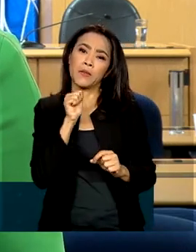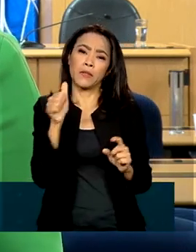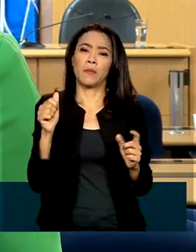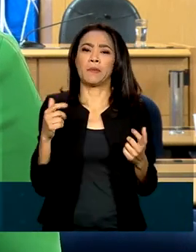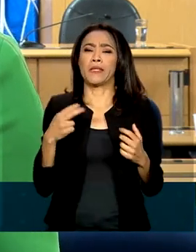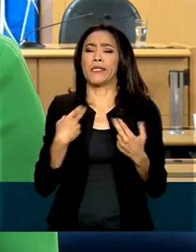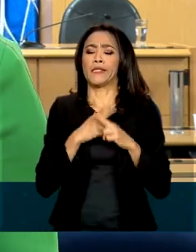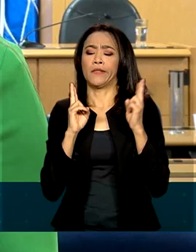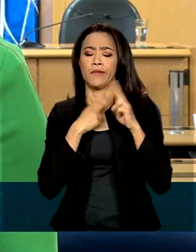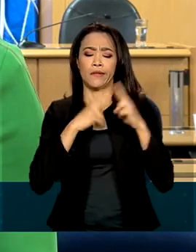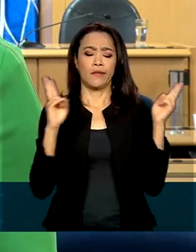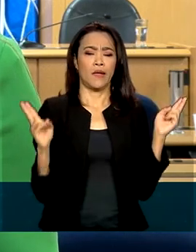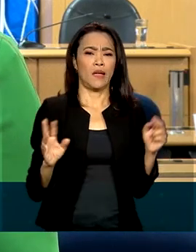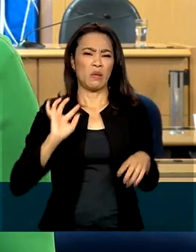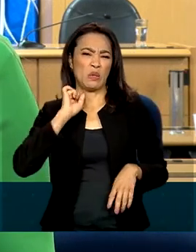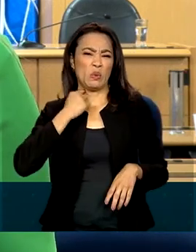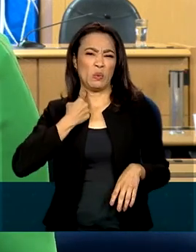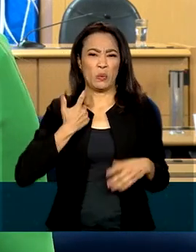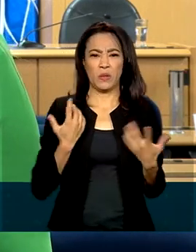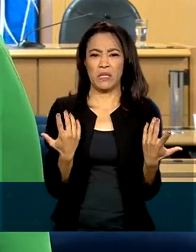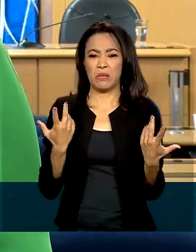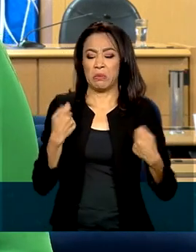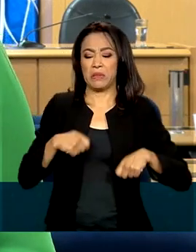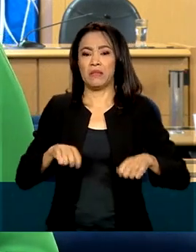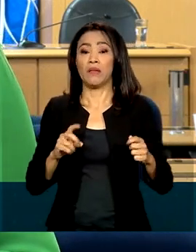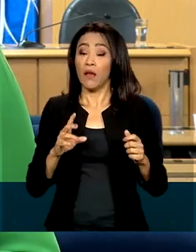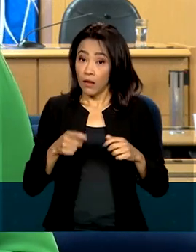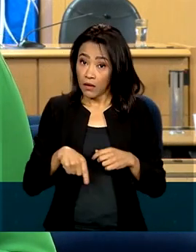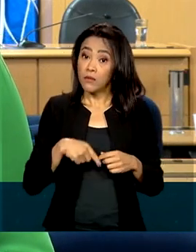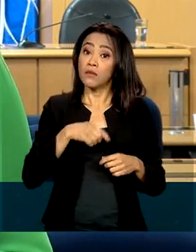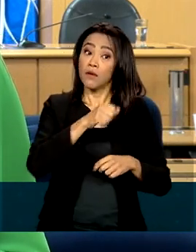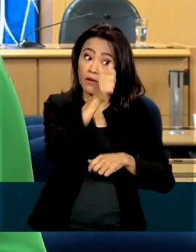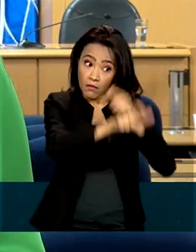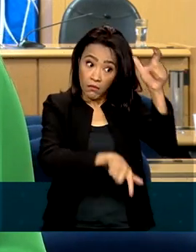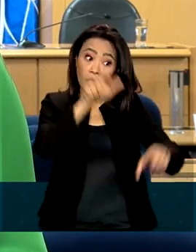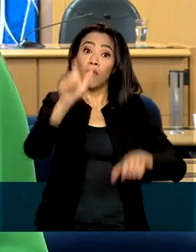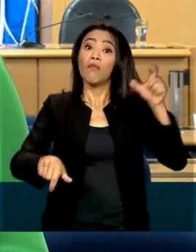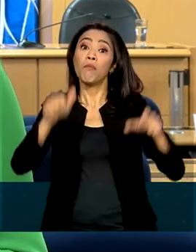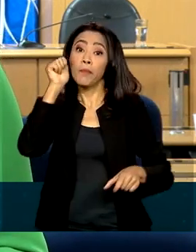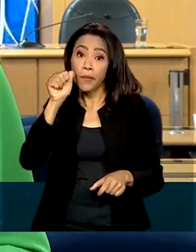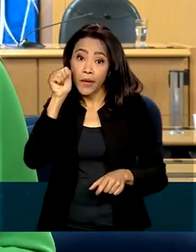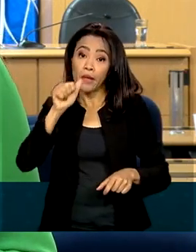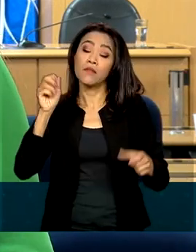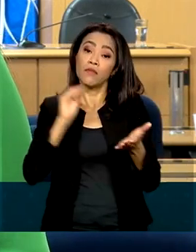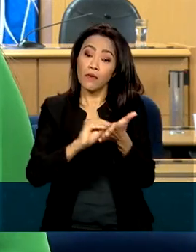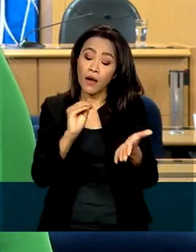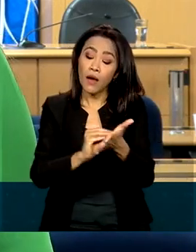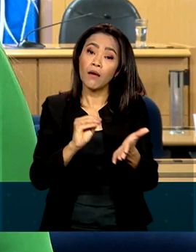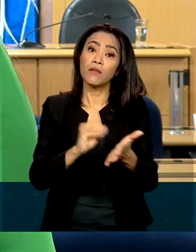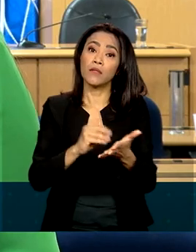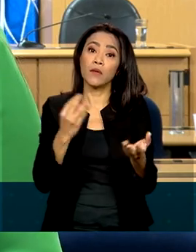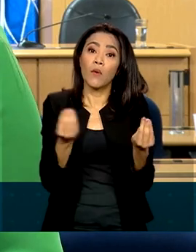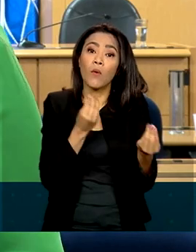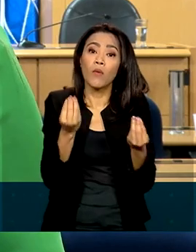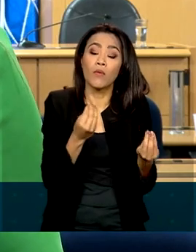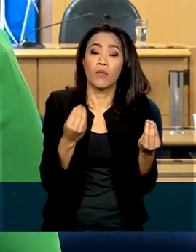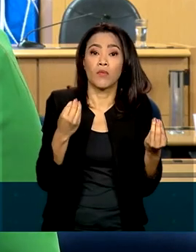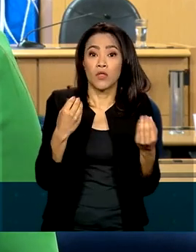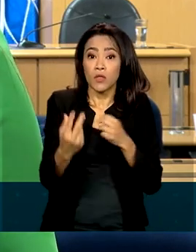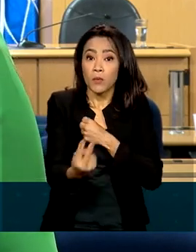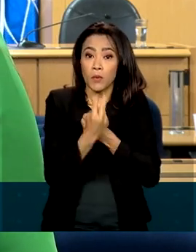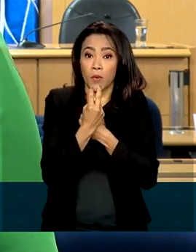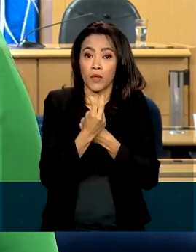Invisível ou é suja faltam para milhões de mulheres insumos para lidar com essa fase como